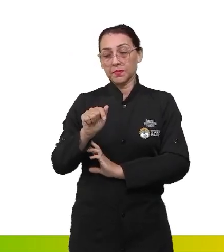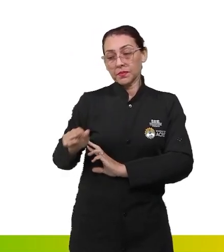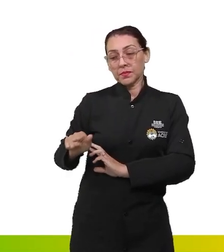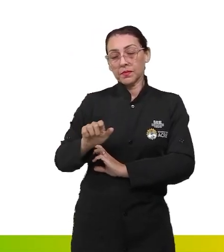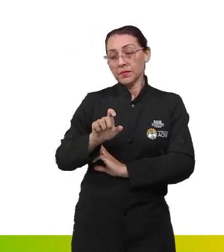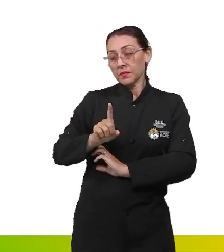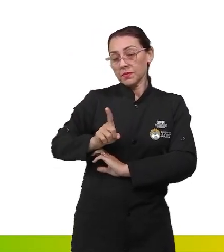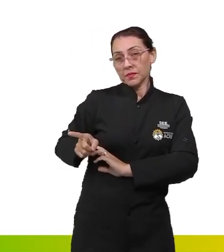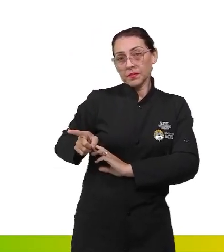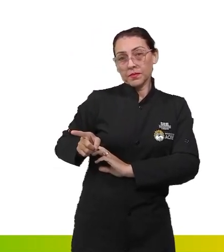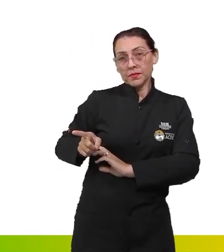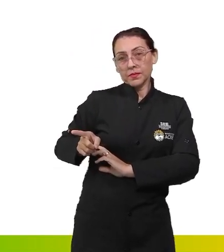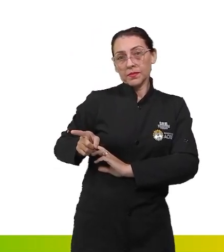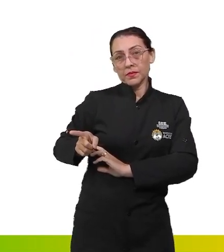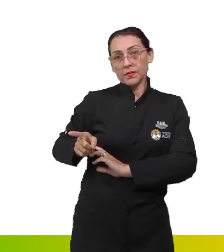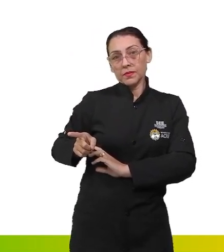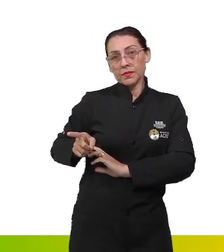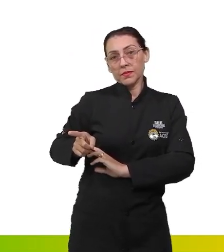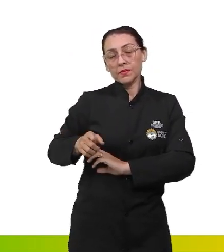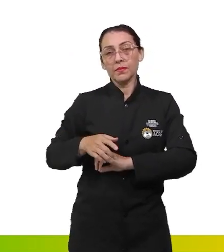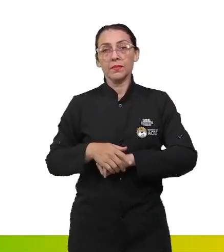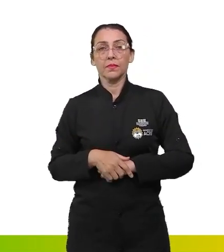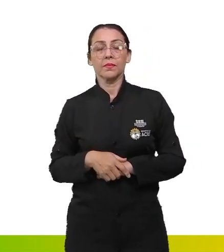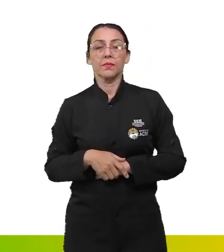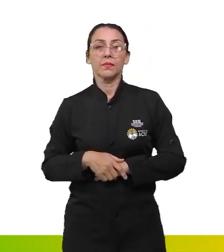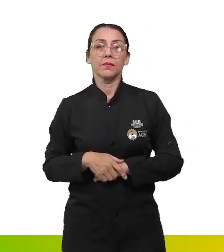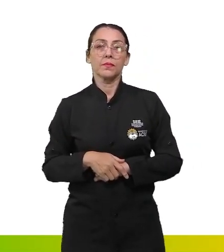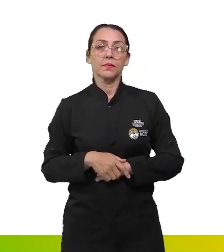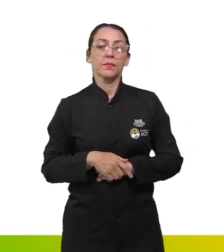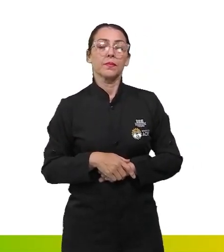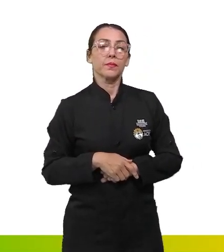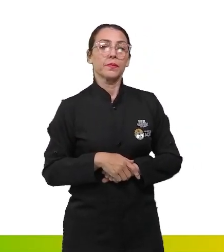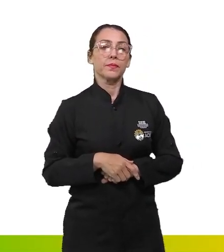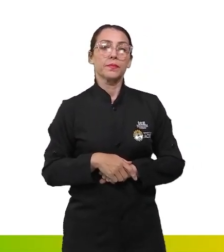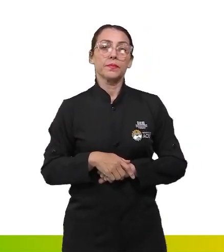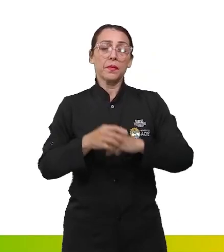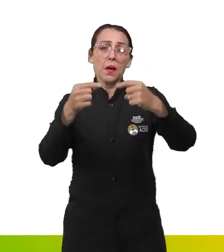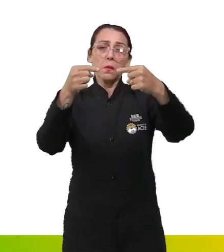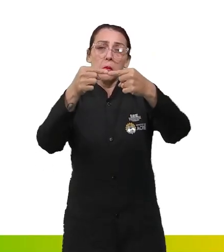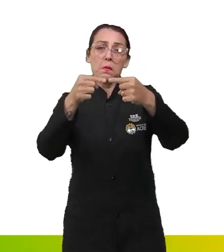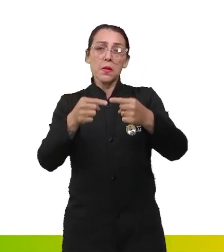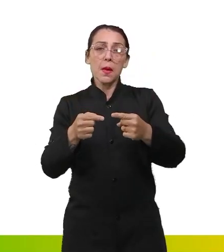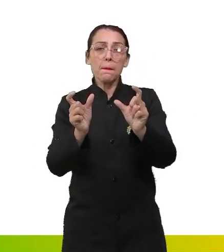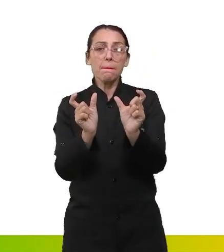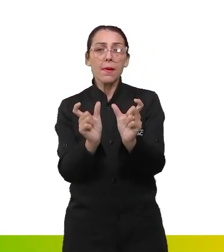Elias. Aí deixo o vazio aqui para completar.